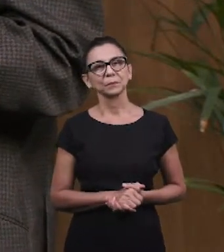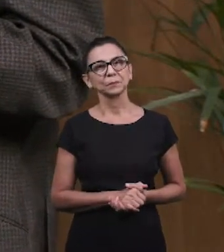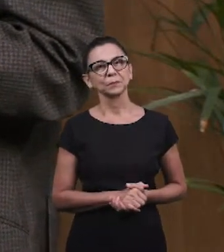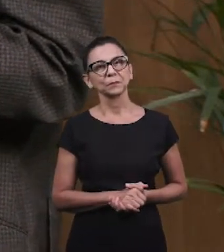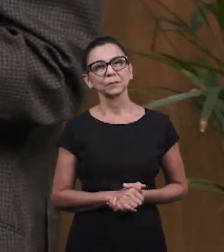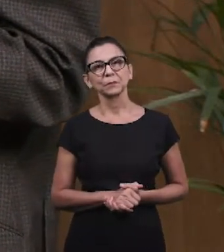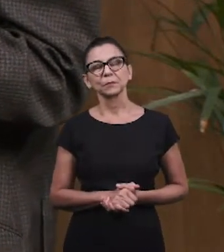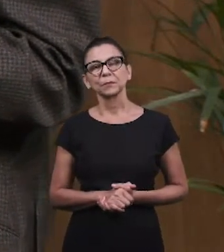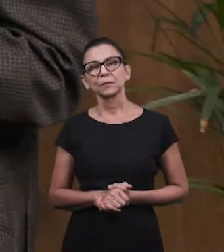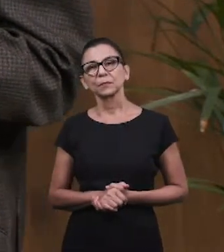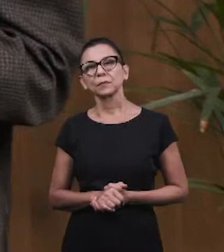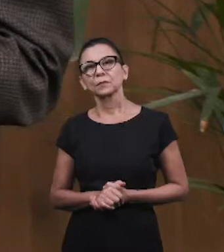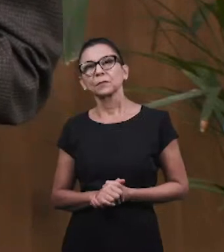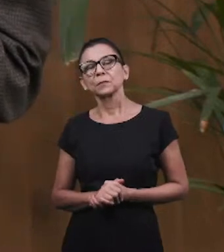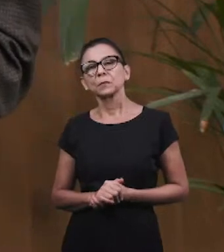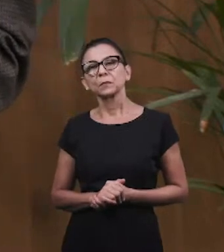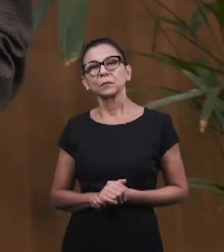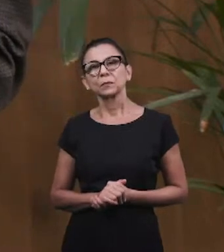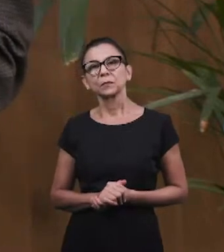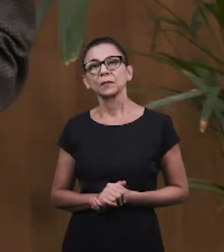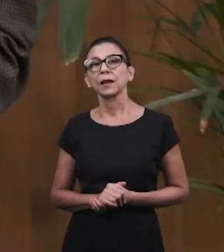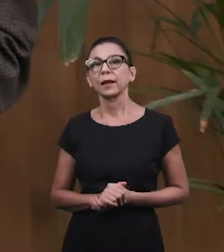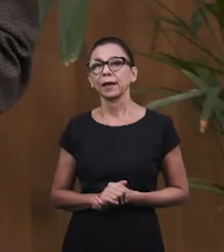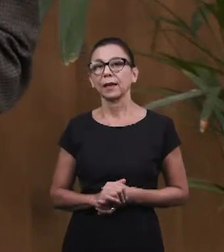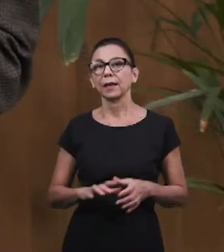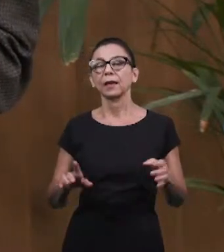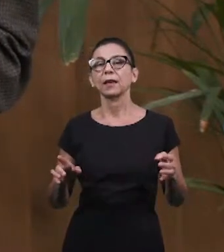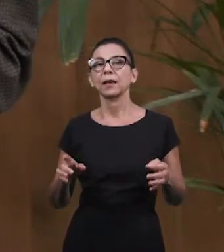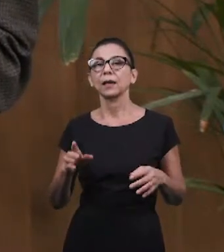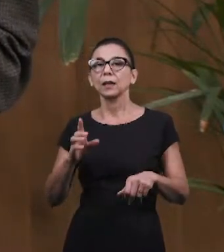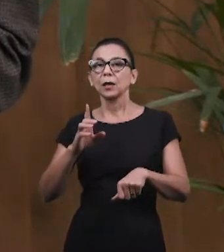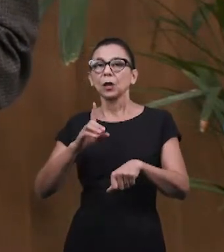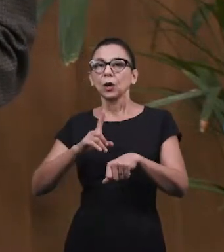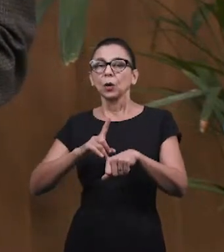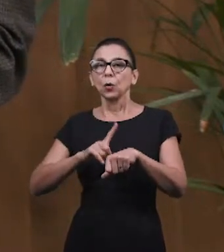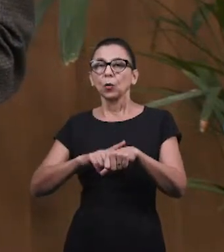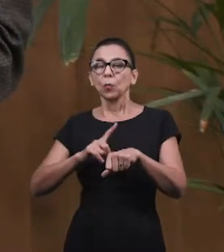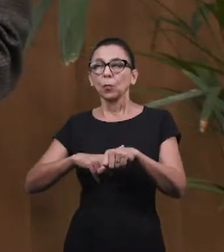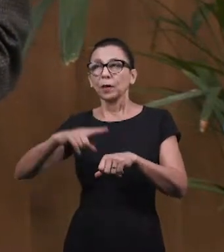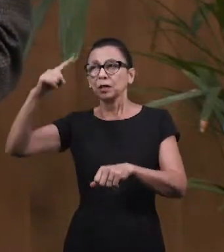o convite passou a ser uma ordem. É uma afirmação.